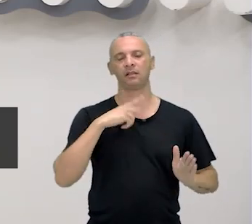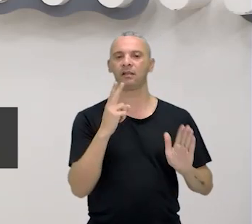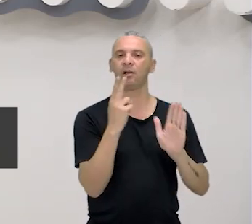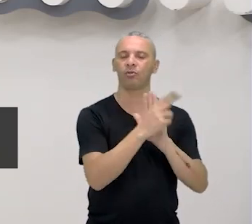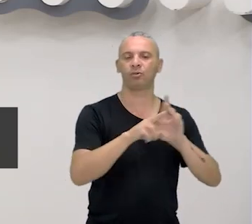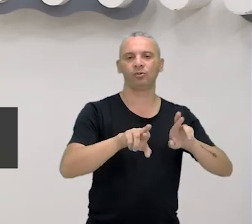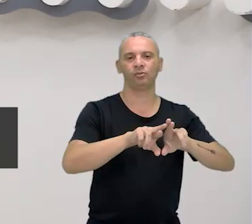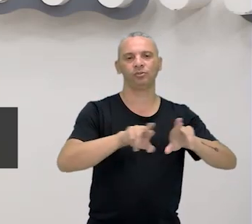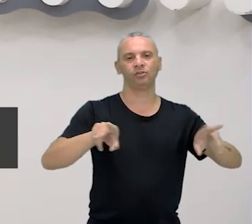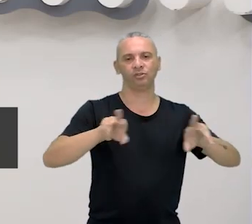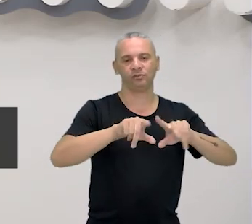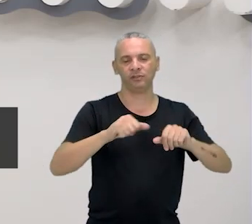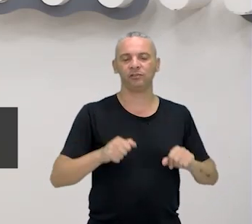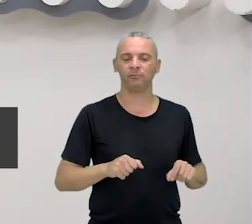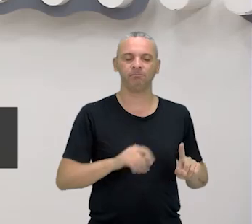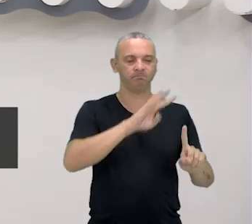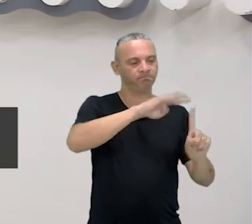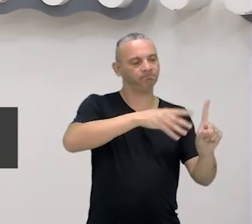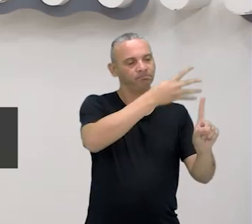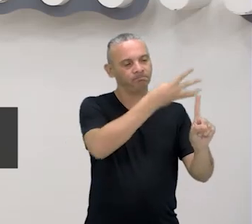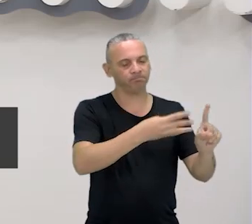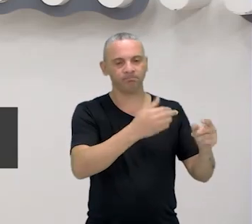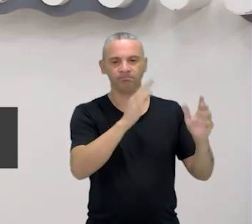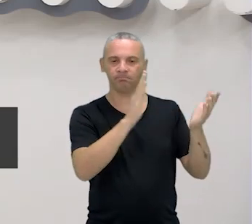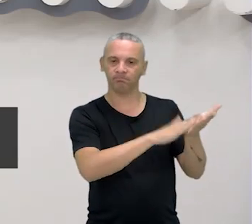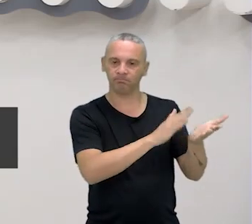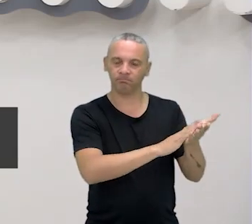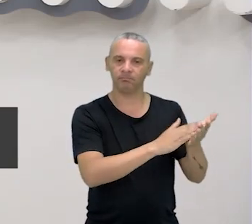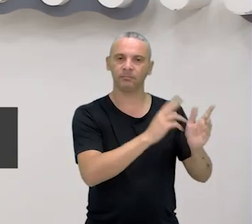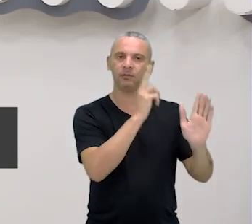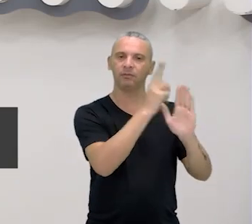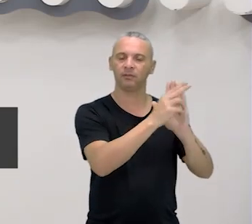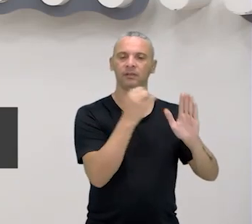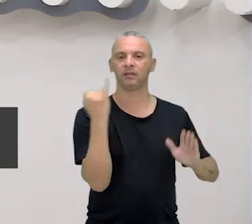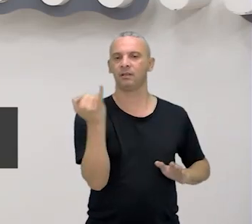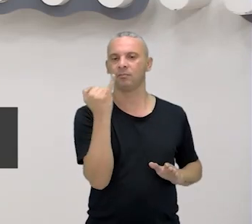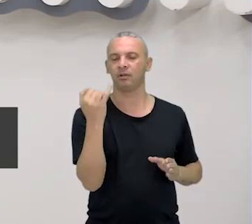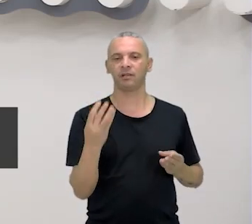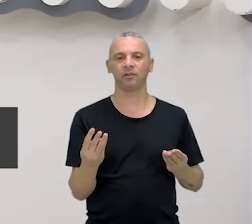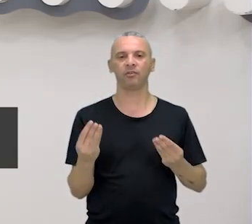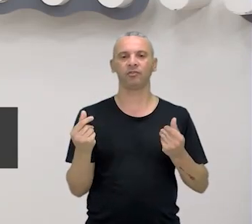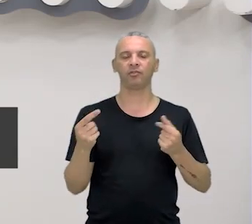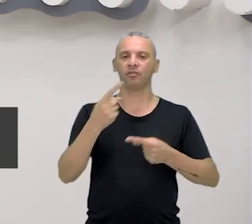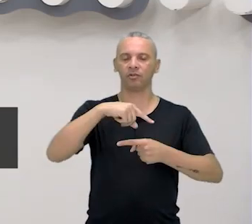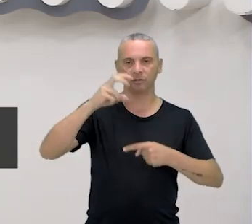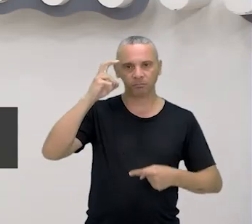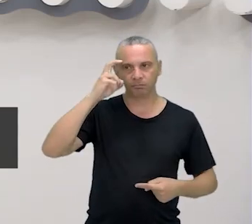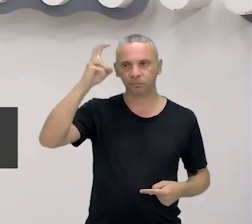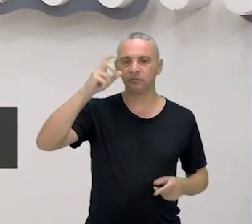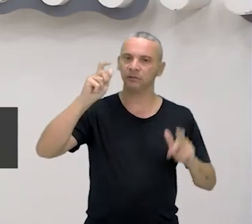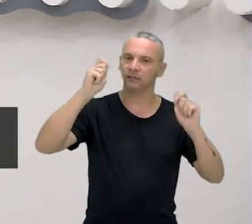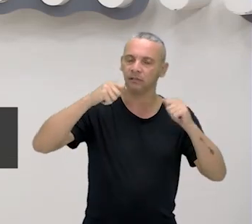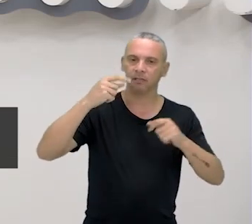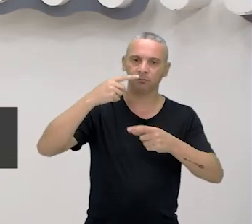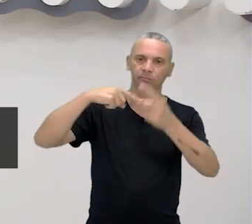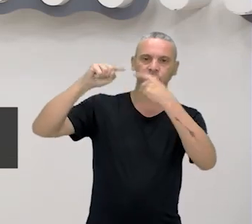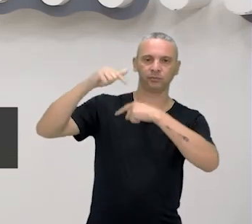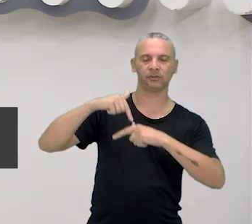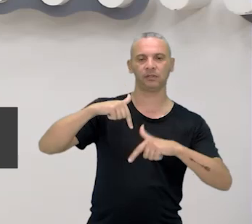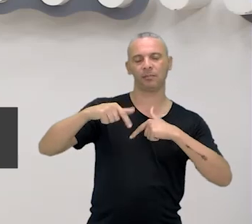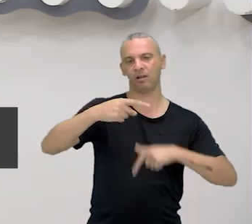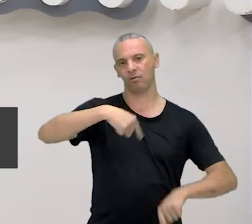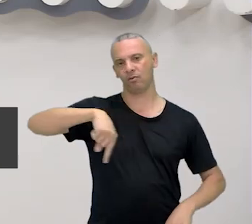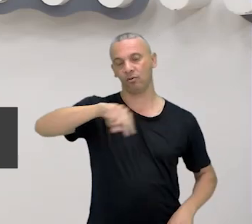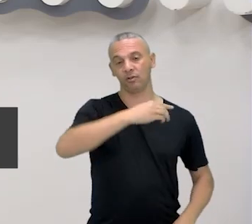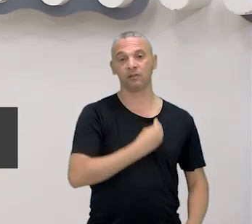autores, reverenciá-los, trazê-los à discussão, porque é isso que enriquece a nossa rede, isso que enriquece o nosso trabalho, isso que enriquece a